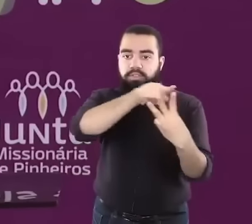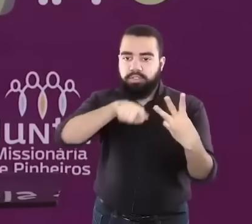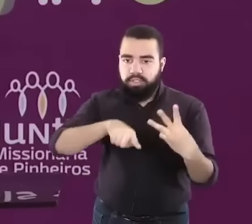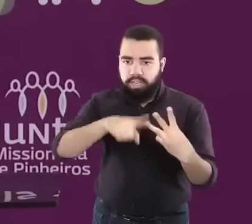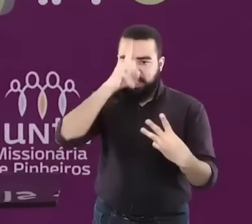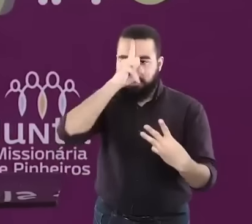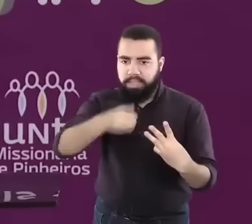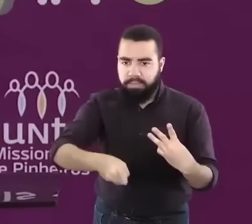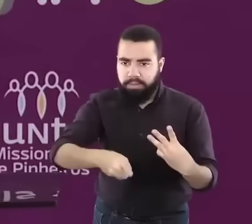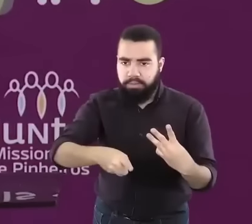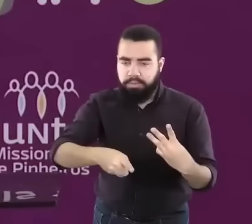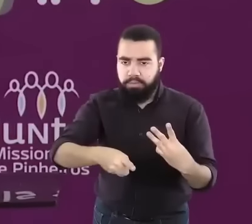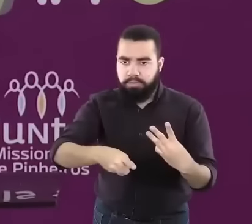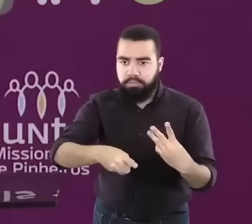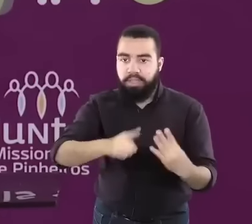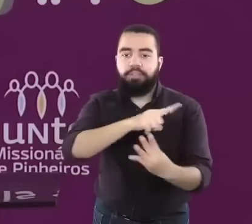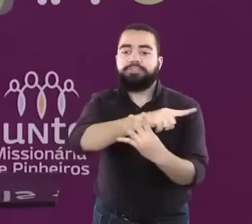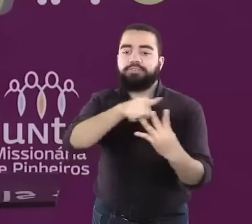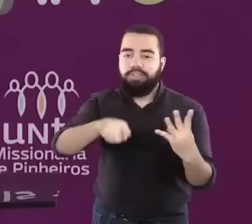imperativos negativos